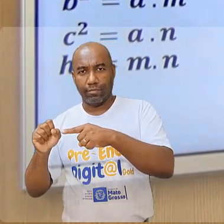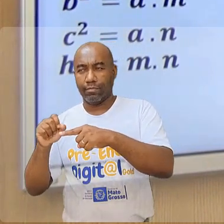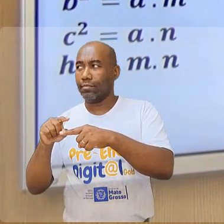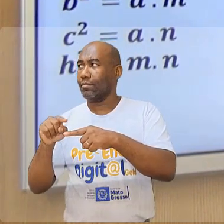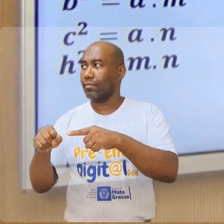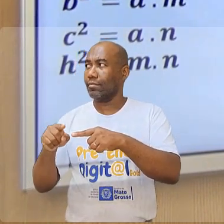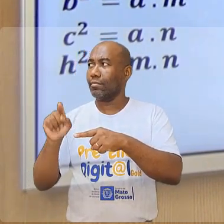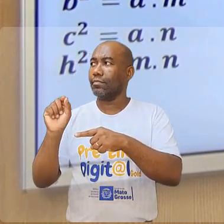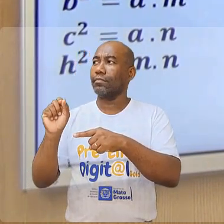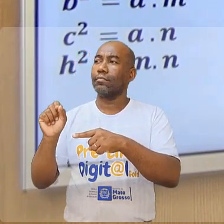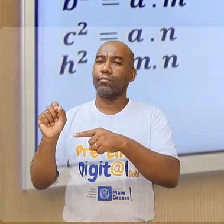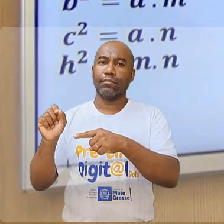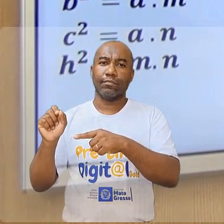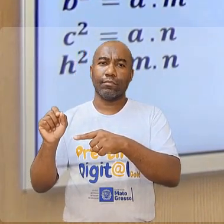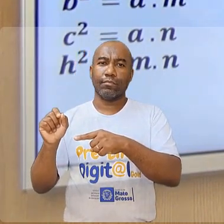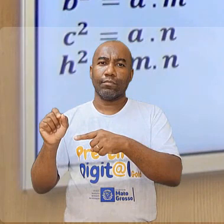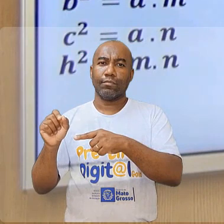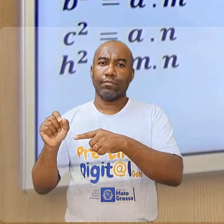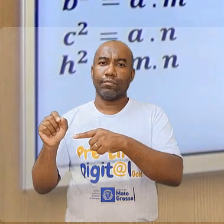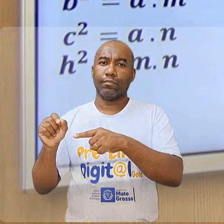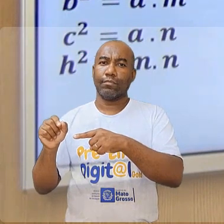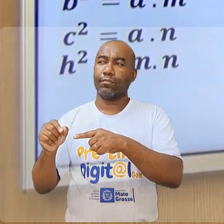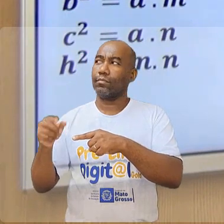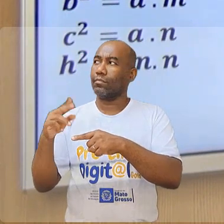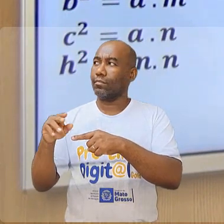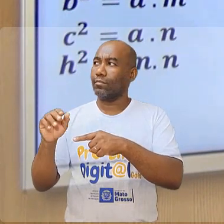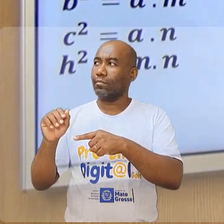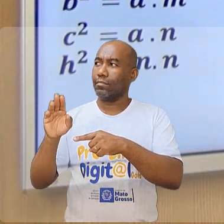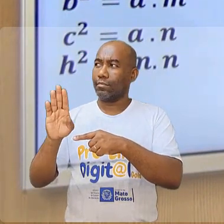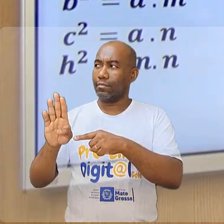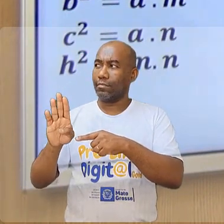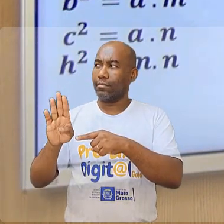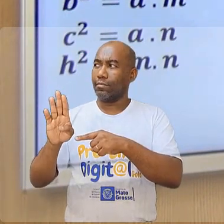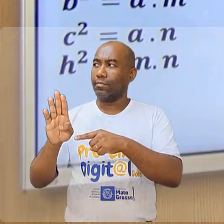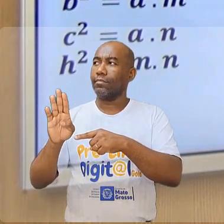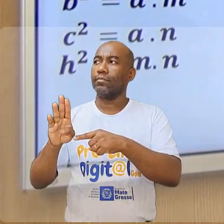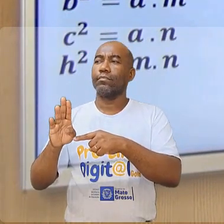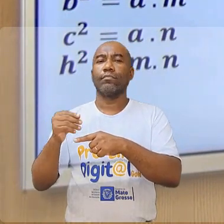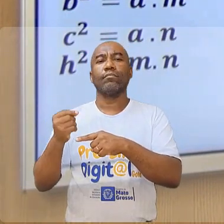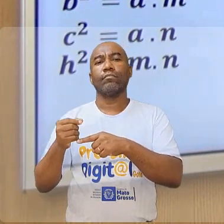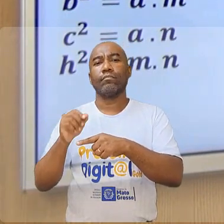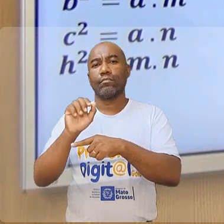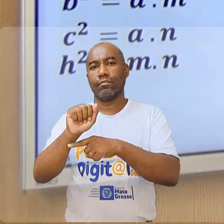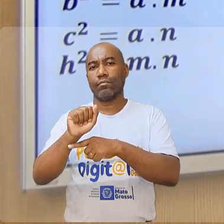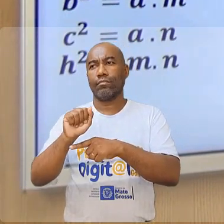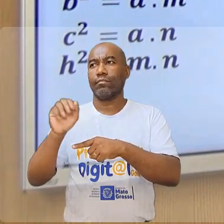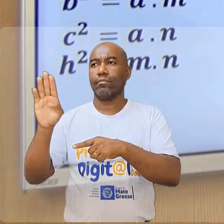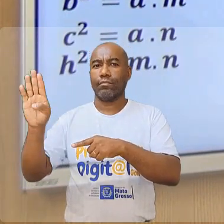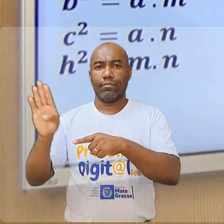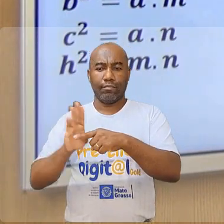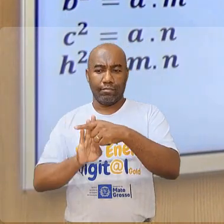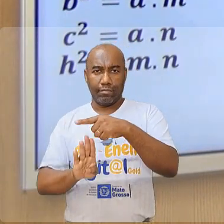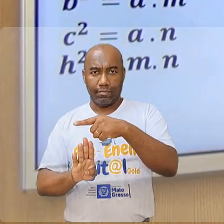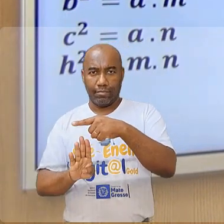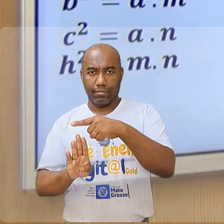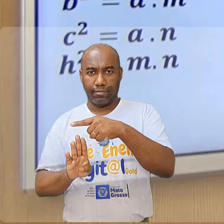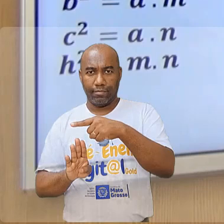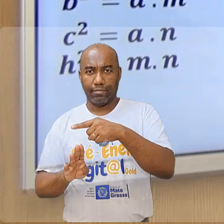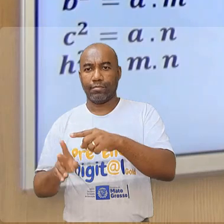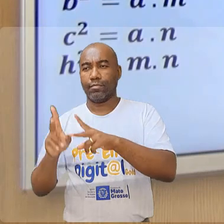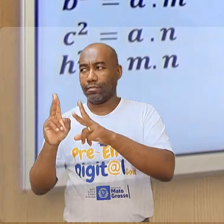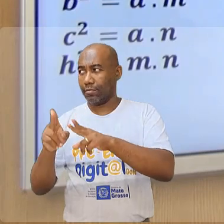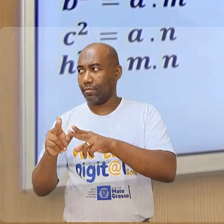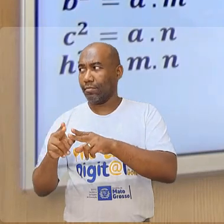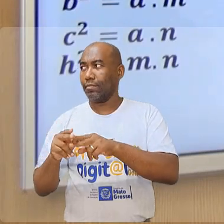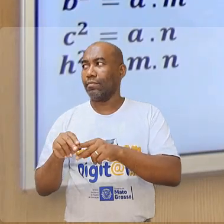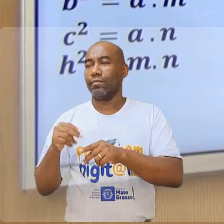médio e vou pegar ou a hipotenusa desse triângulo aí podemos ver se lembra quem é um B sinalzinho de